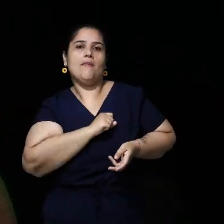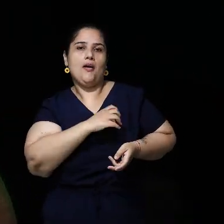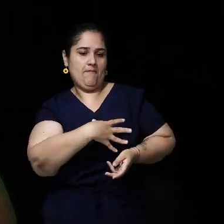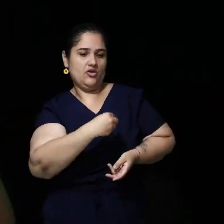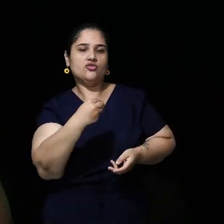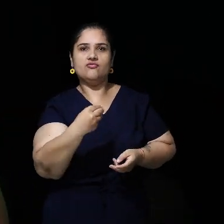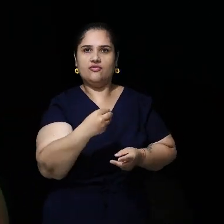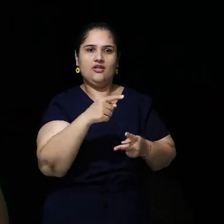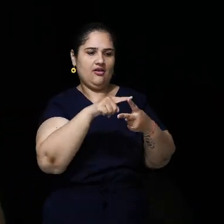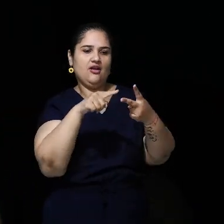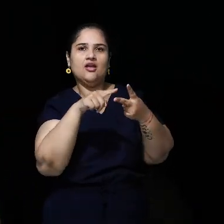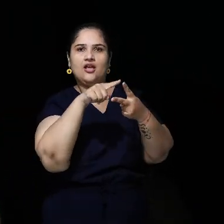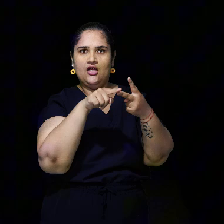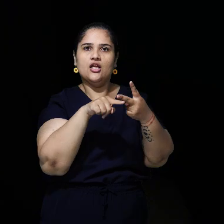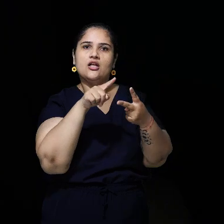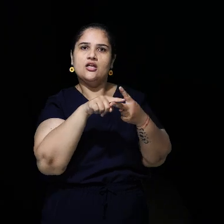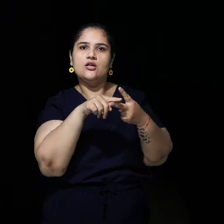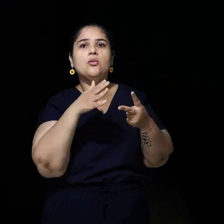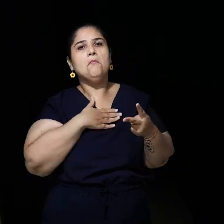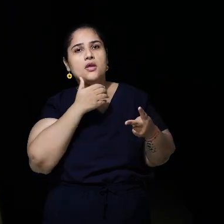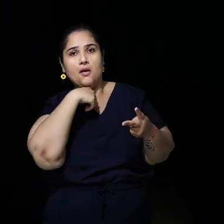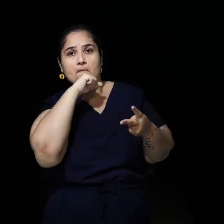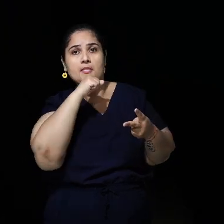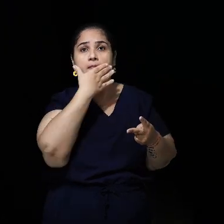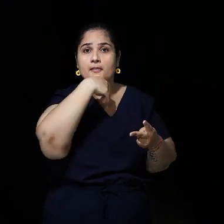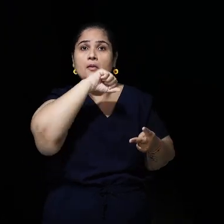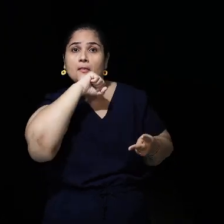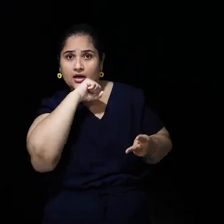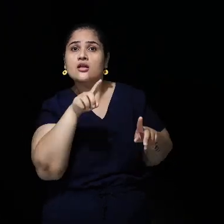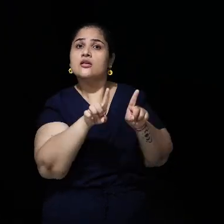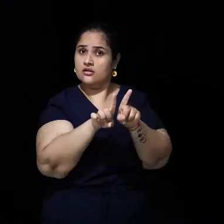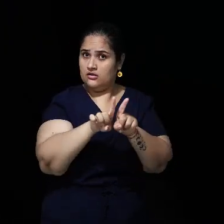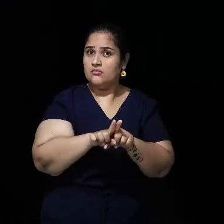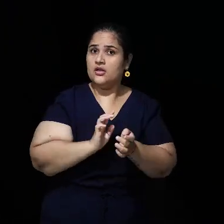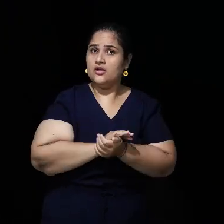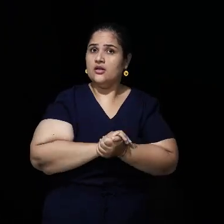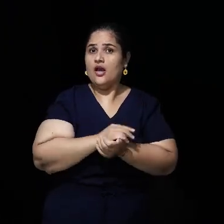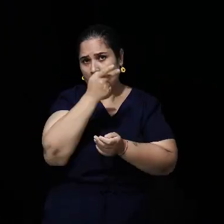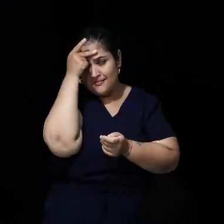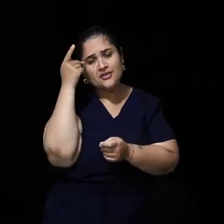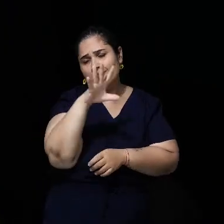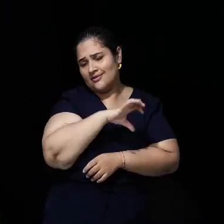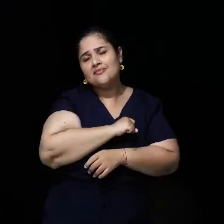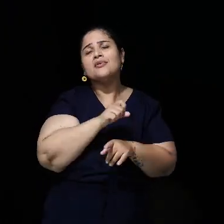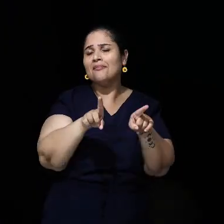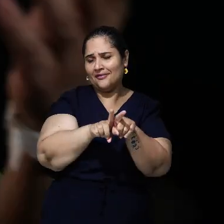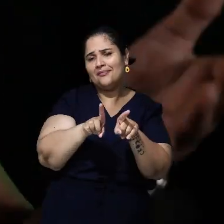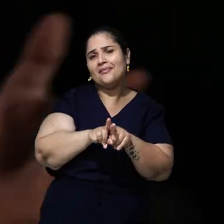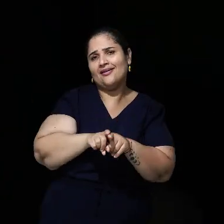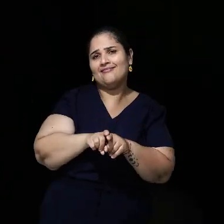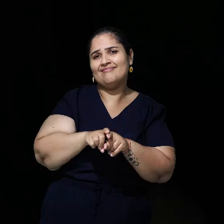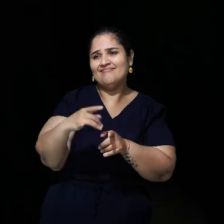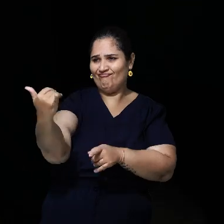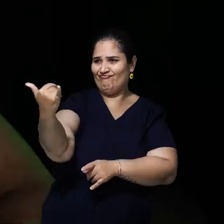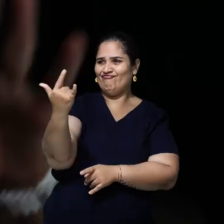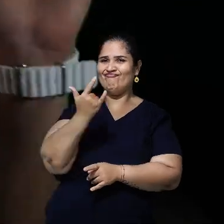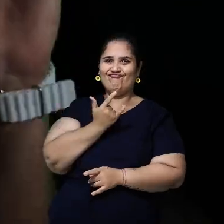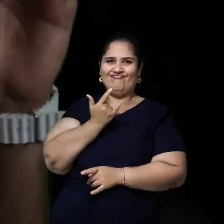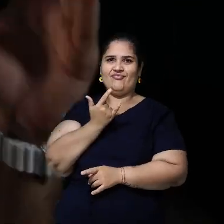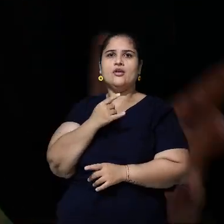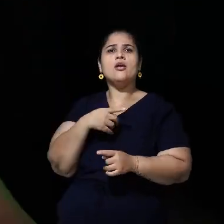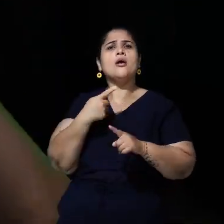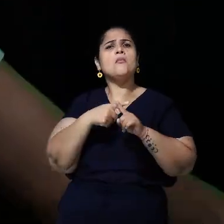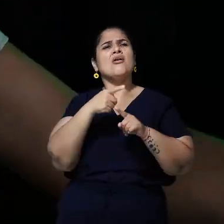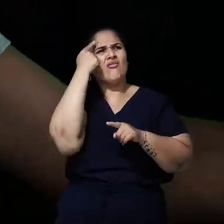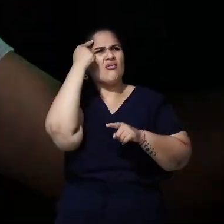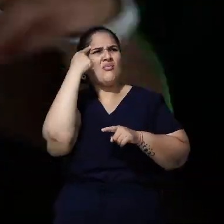meu pai, de certa forma as pessoas que me amam. Então viver é isso, viver é você compartilhar momentos. Porque se você estar sozinho no